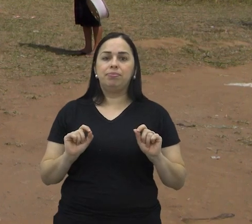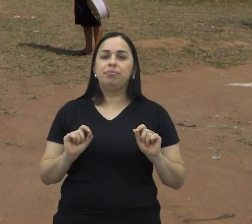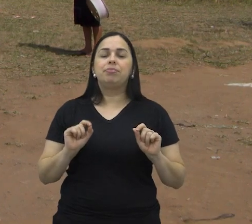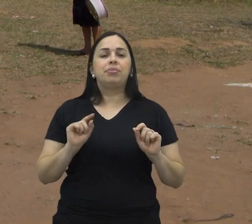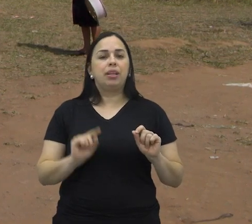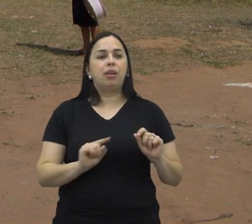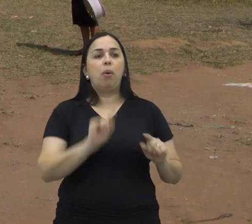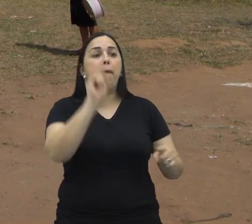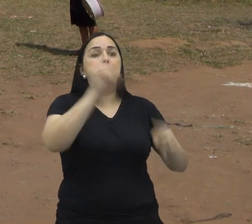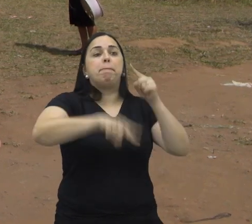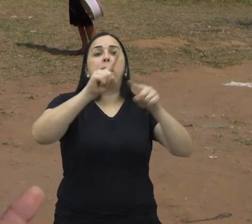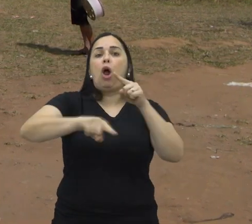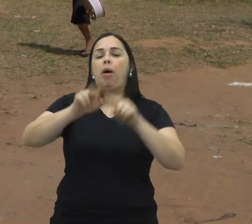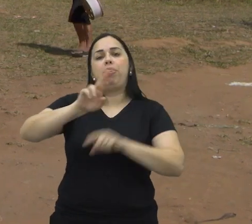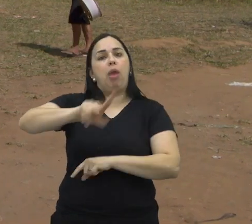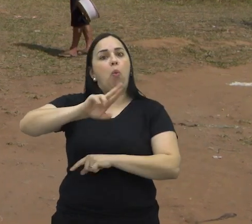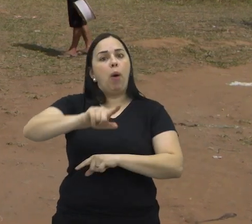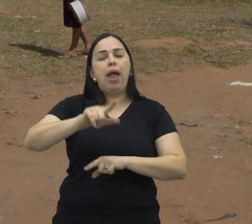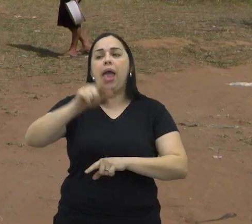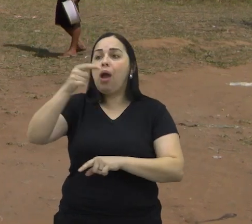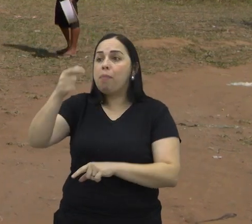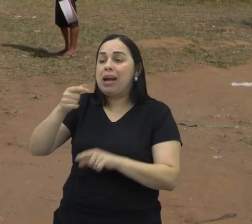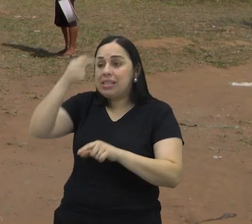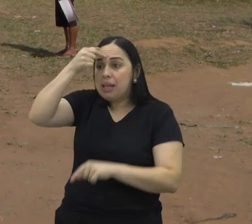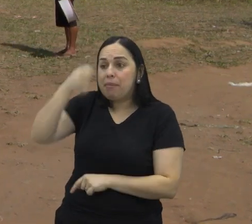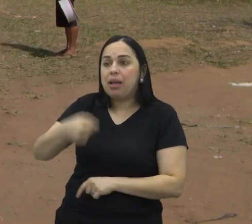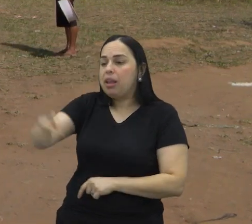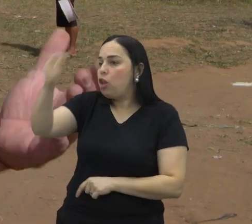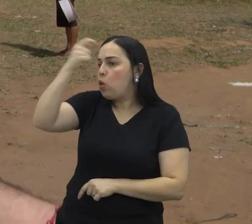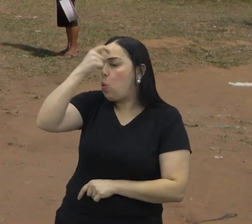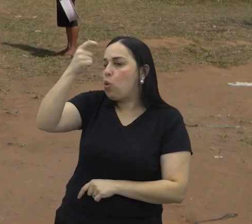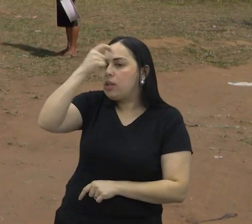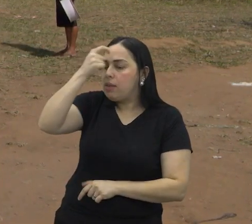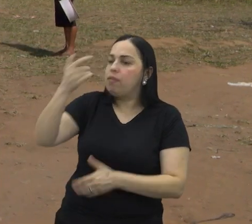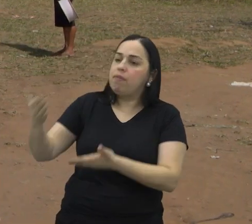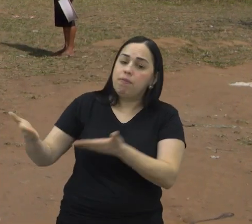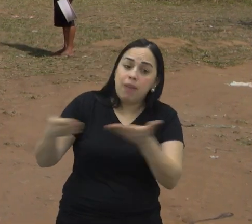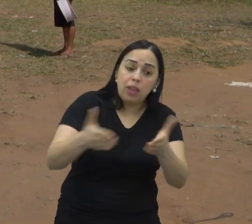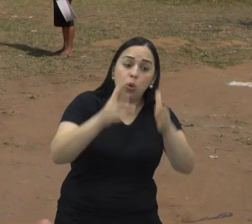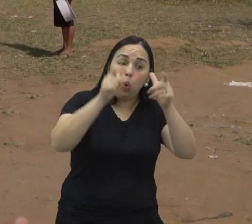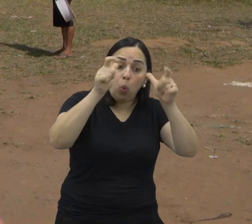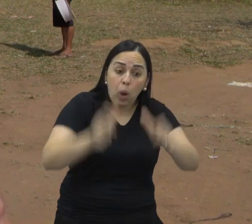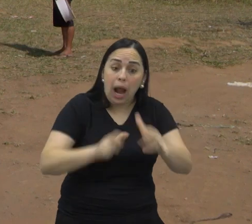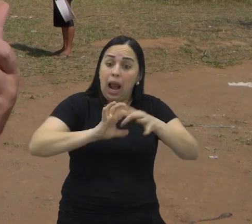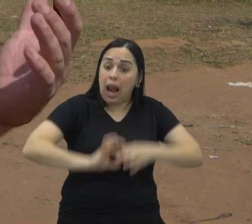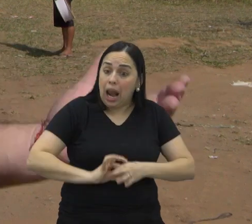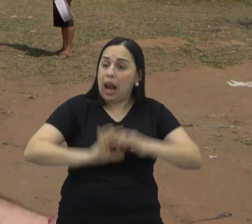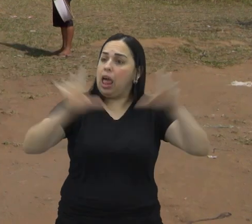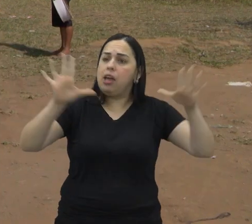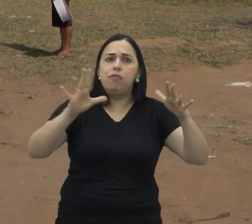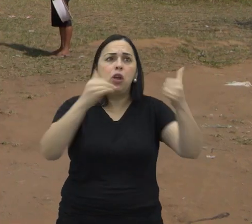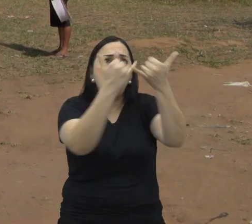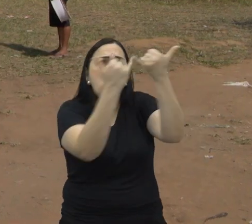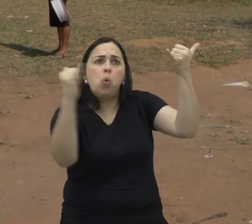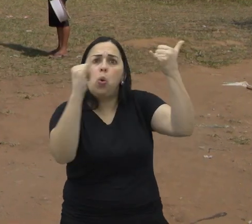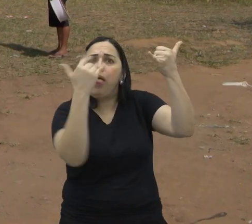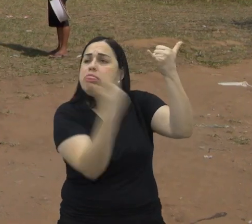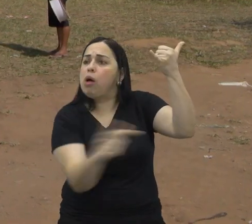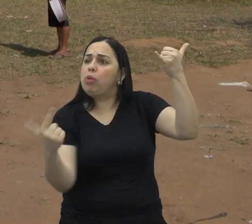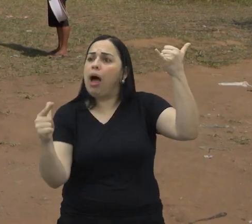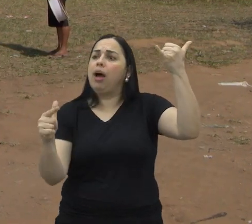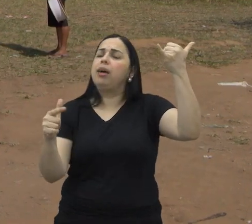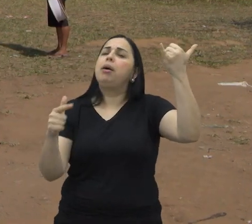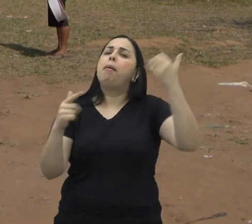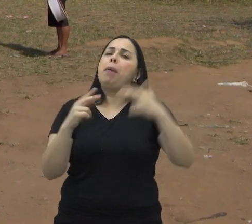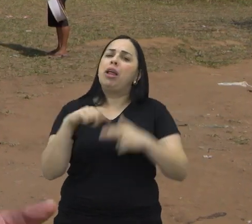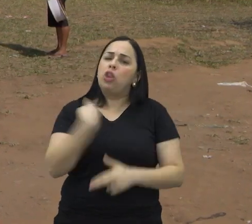si não é uma questão de proibição, é uma conscientização para que as pessoas venham para áreas abertas, venham para áreas onde não vai ter impacto